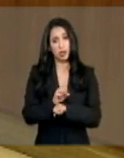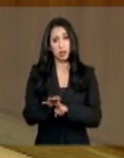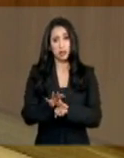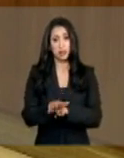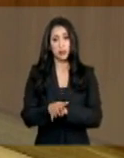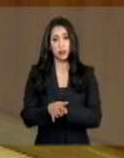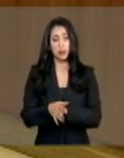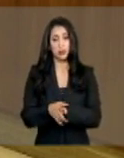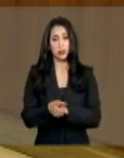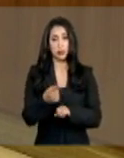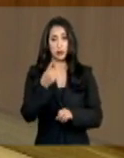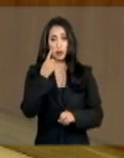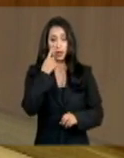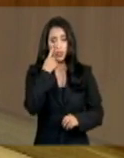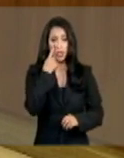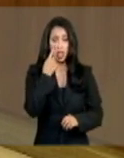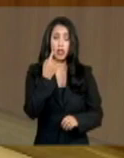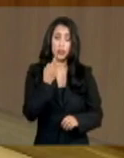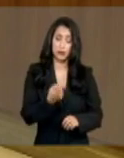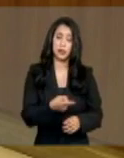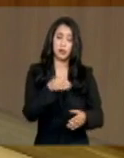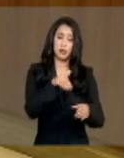em voto